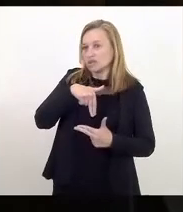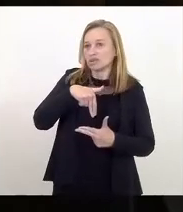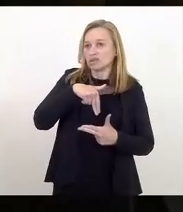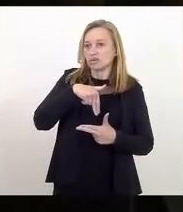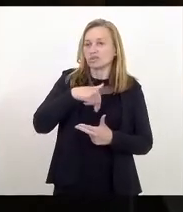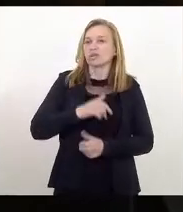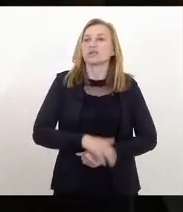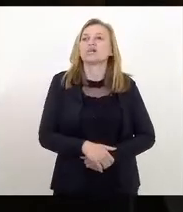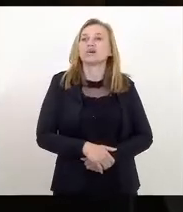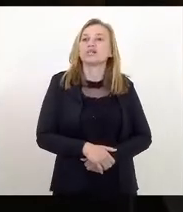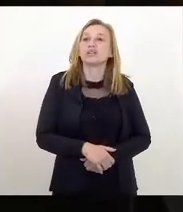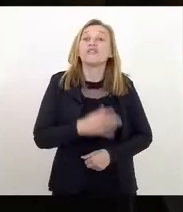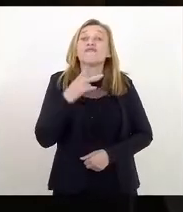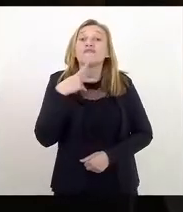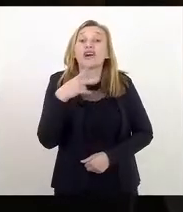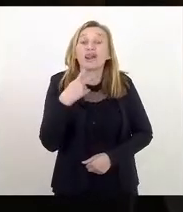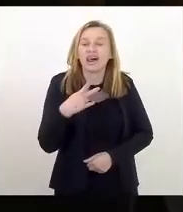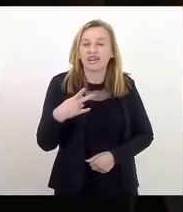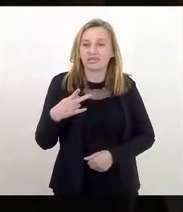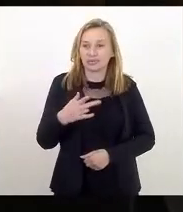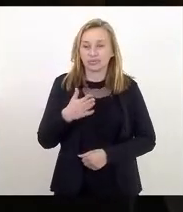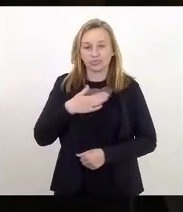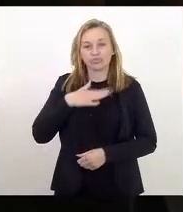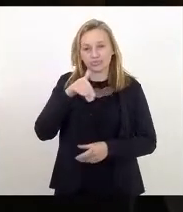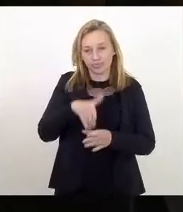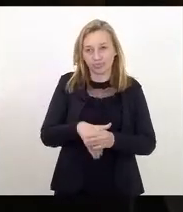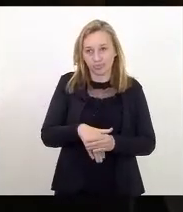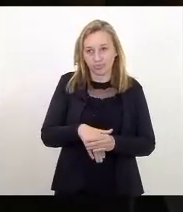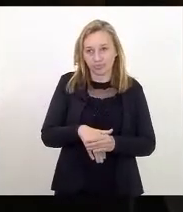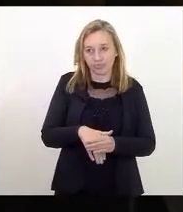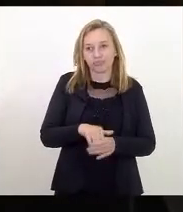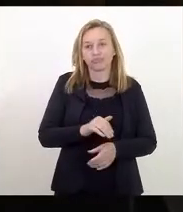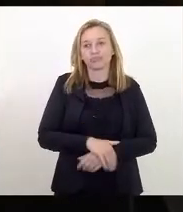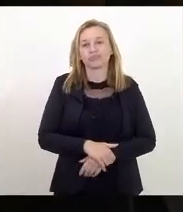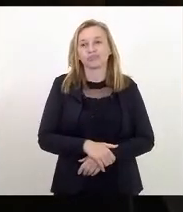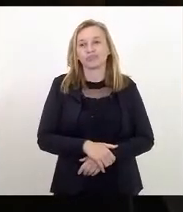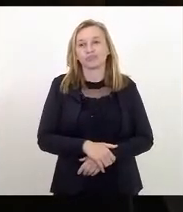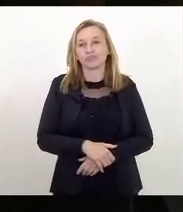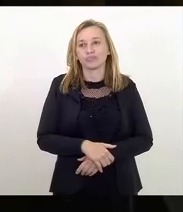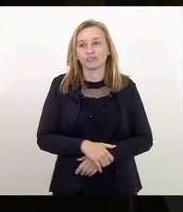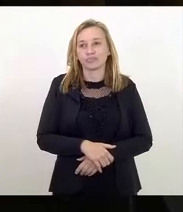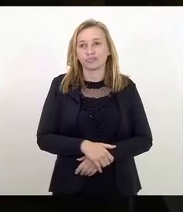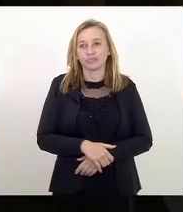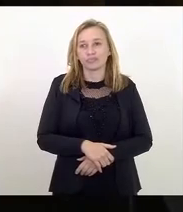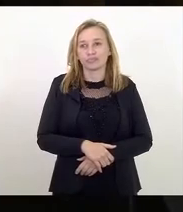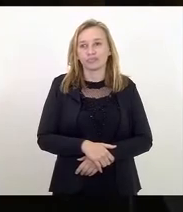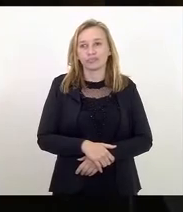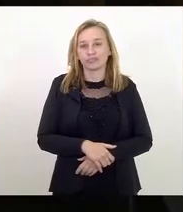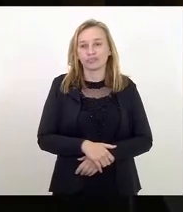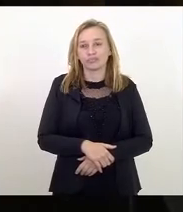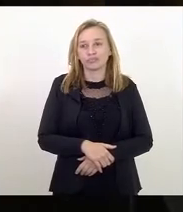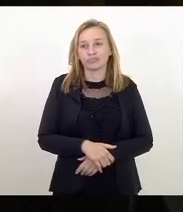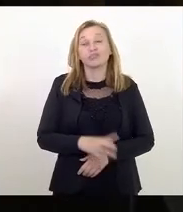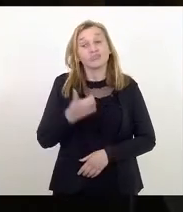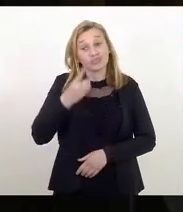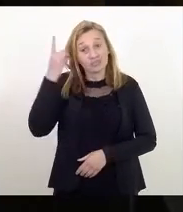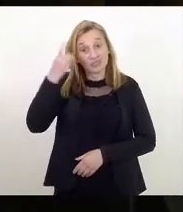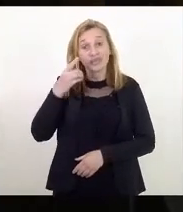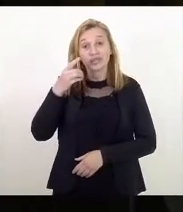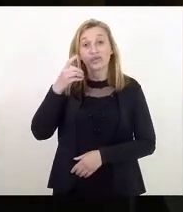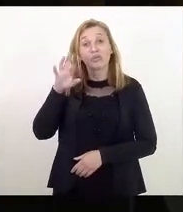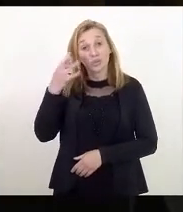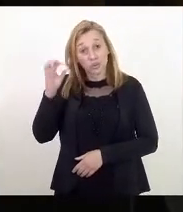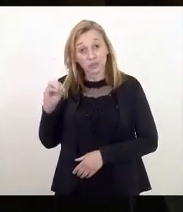para falar, para manifestar o meu voto, para declarar o meu voto. E, deputado Bruno Dauari,